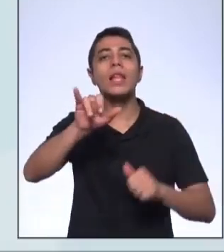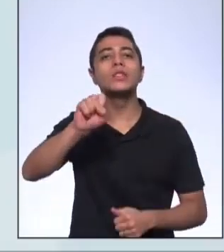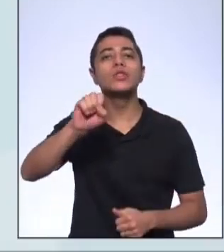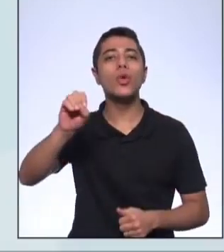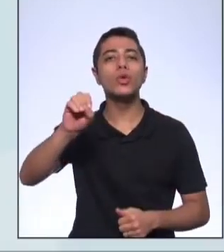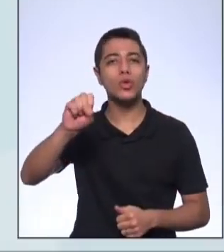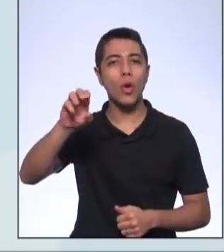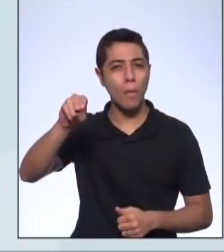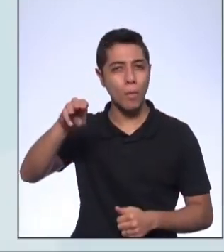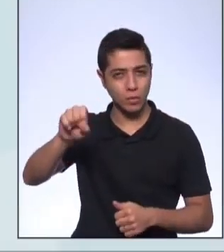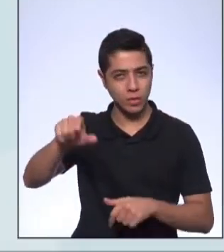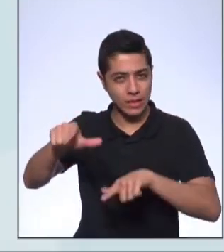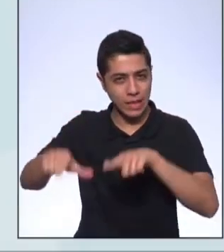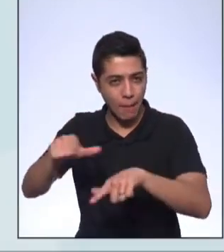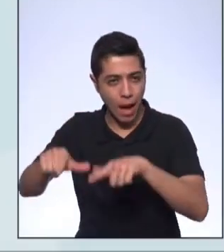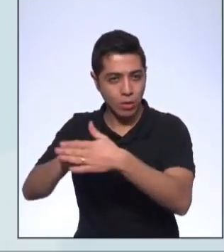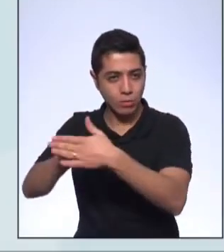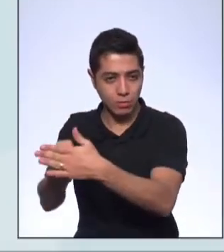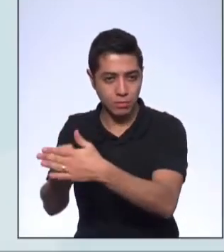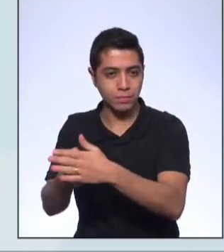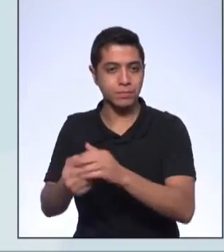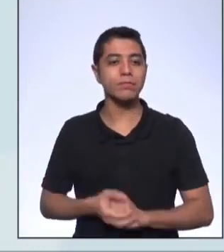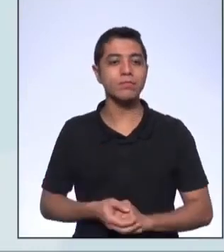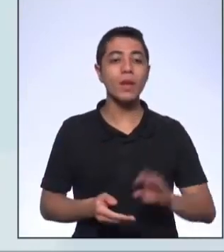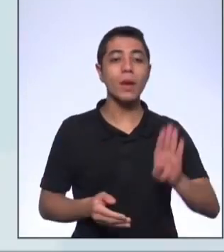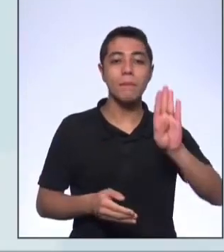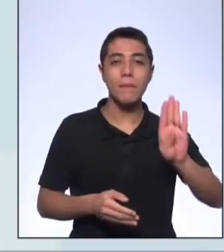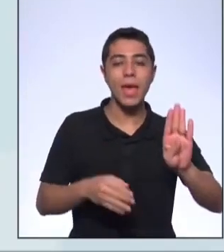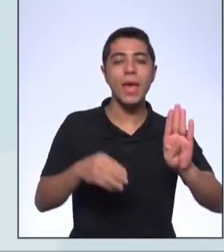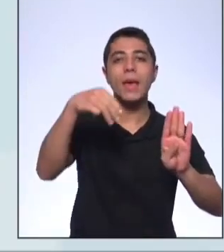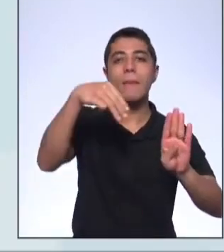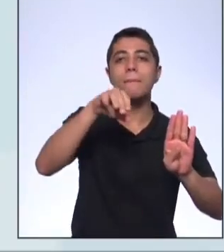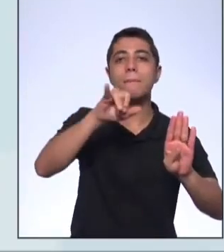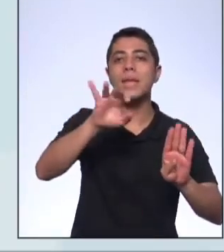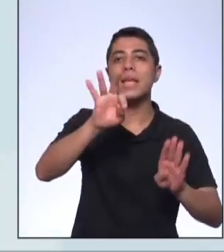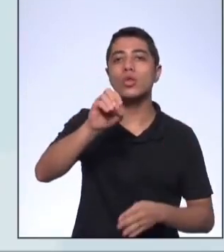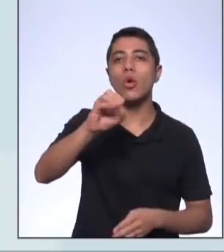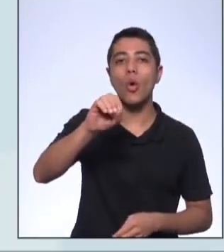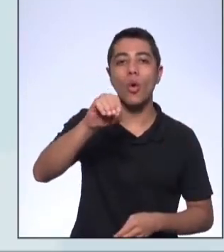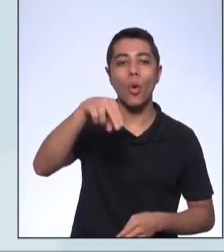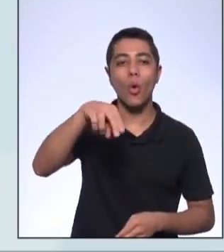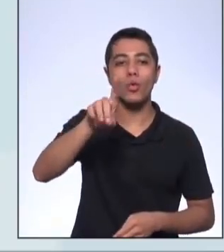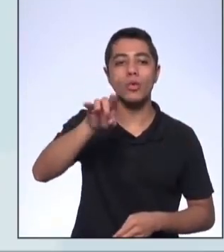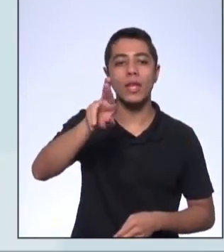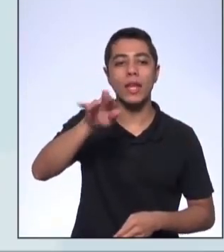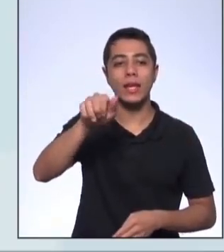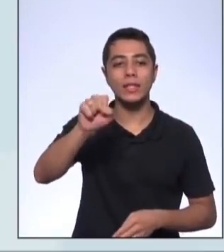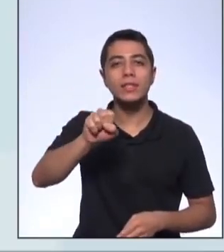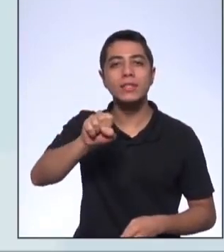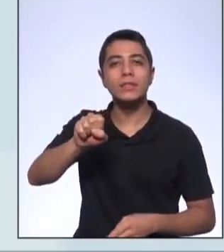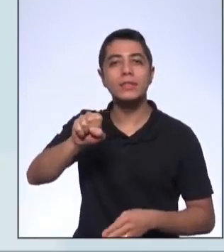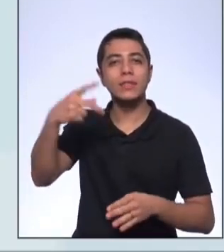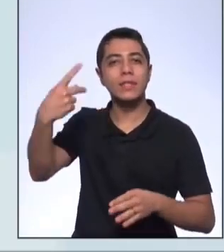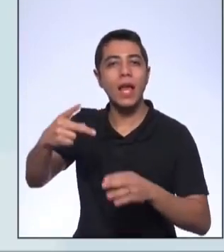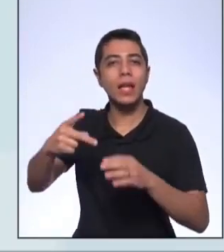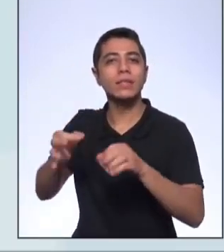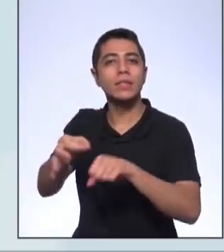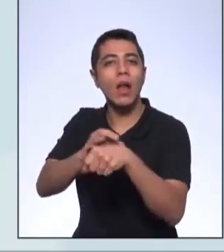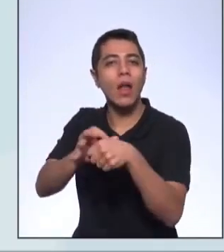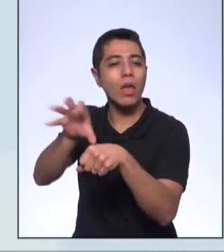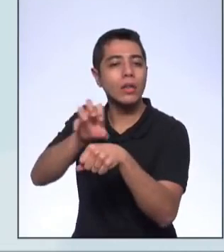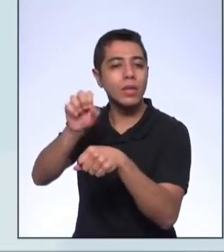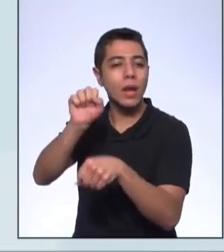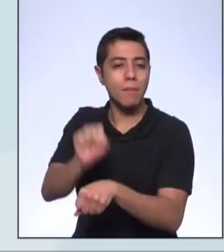pelas mitocôndrias, dificultando a eliminação de substâncias tóxicas do organismo, acelerando os